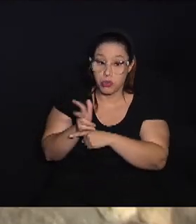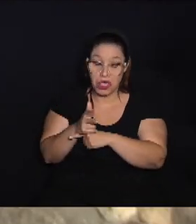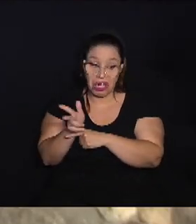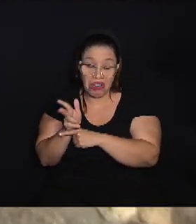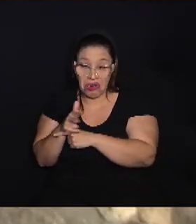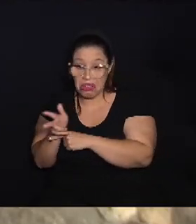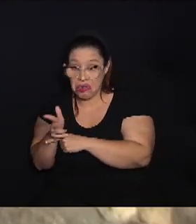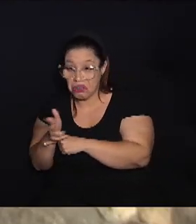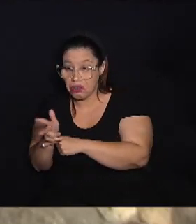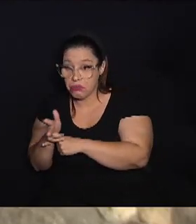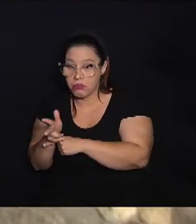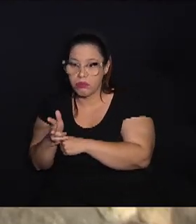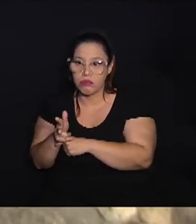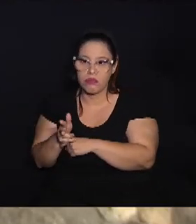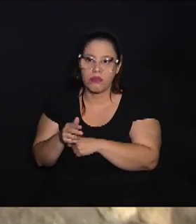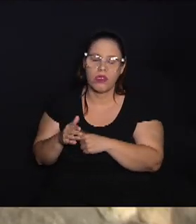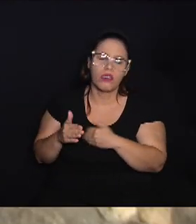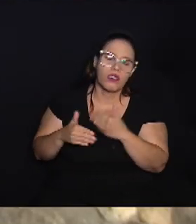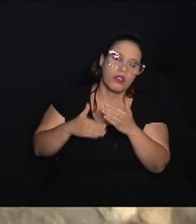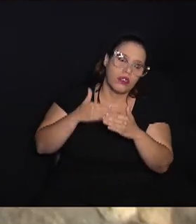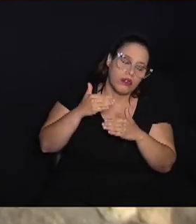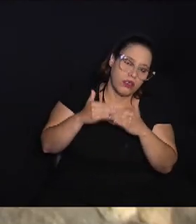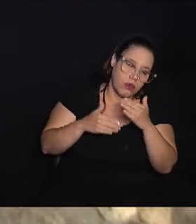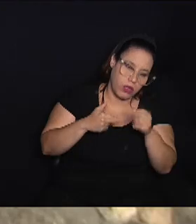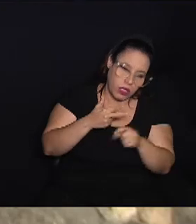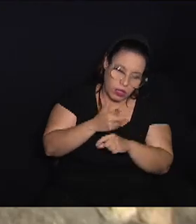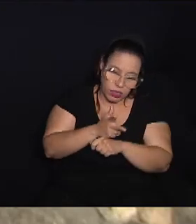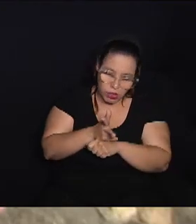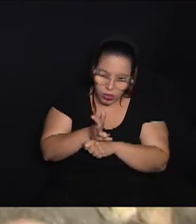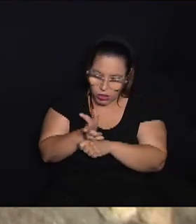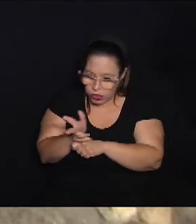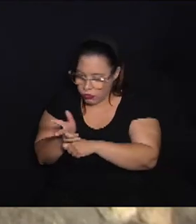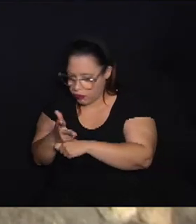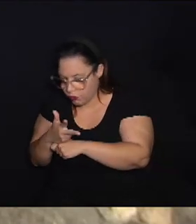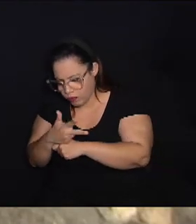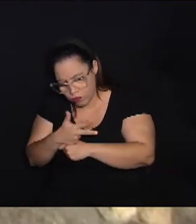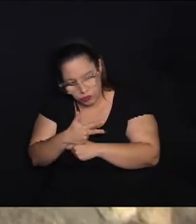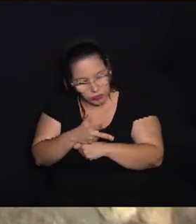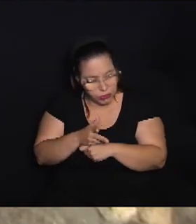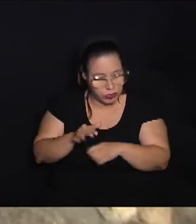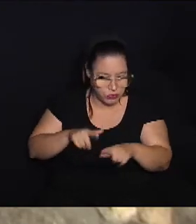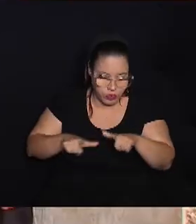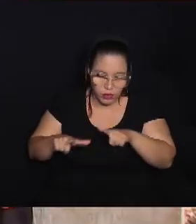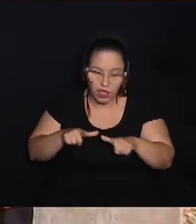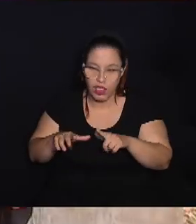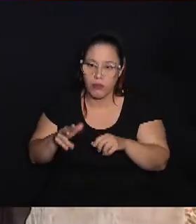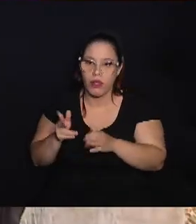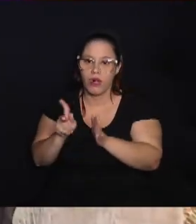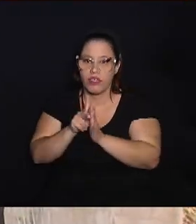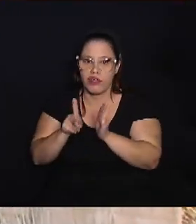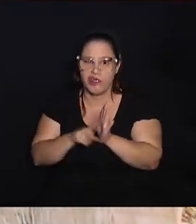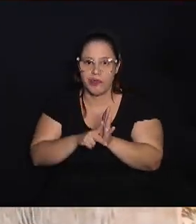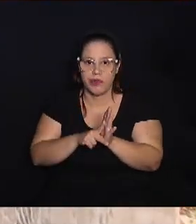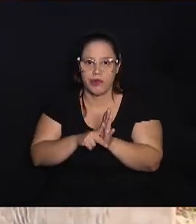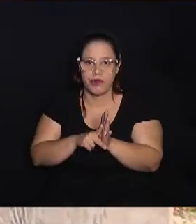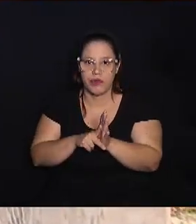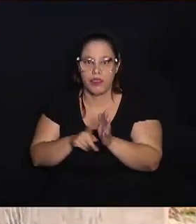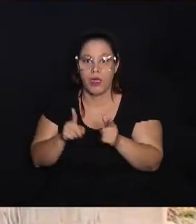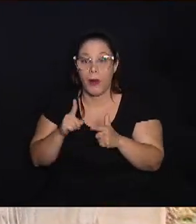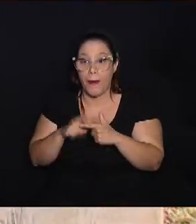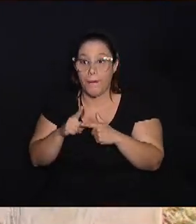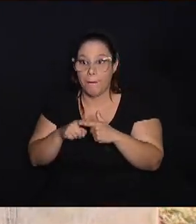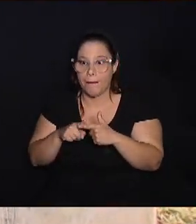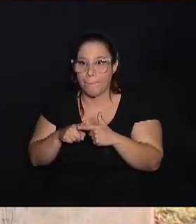E aí, durante todo o processo de gravação, eles passam trabalhando nesse projeto. Para a produção do curta,